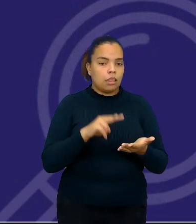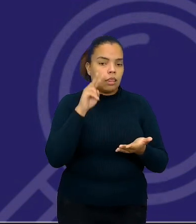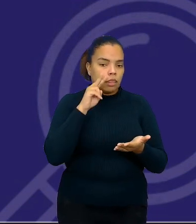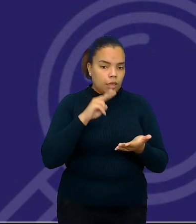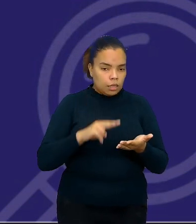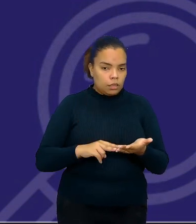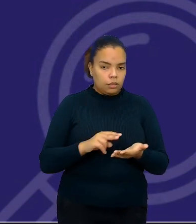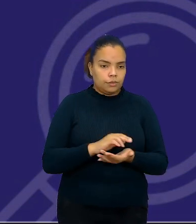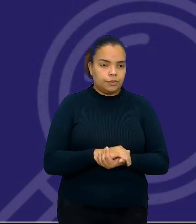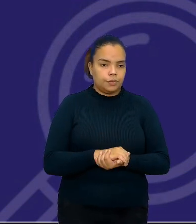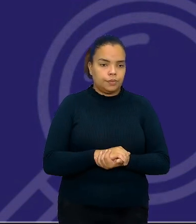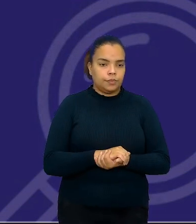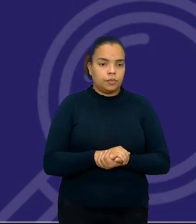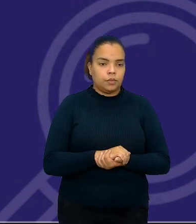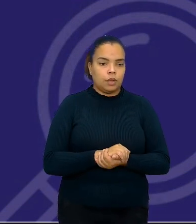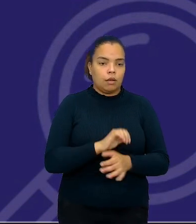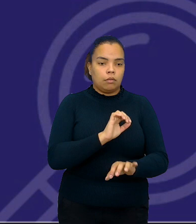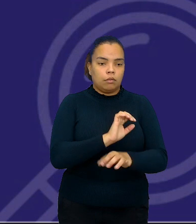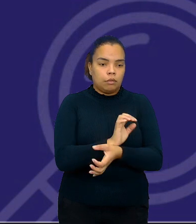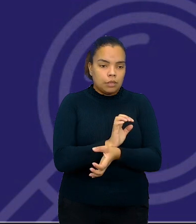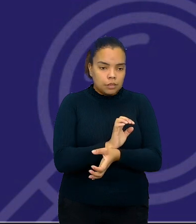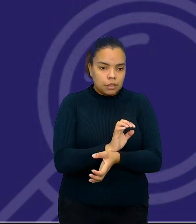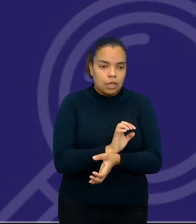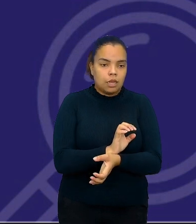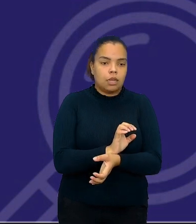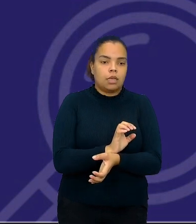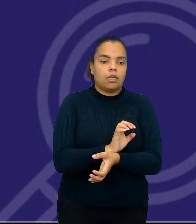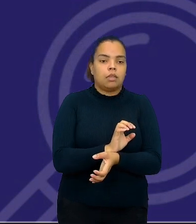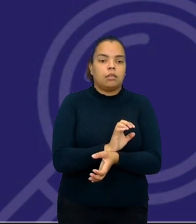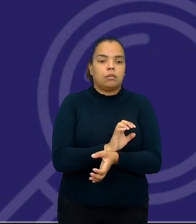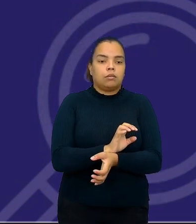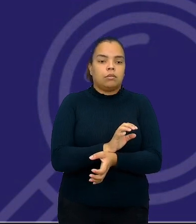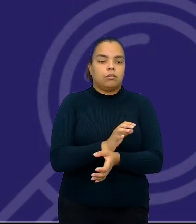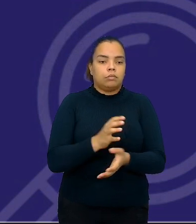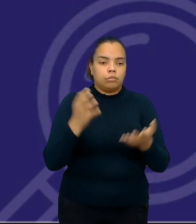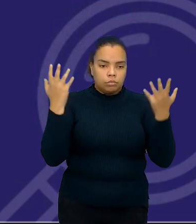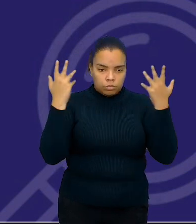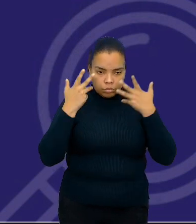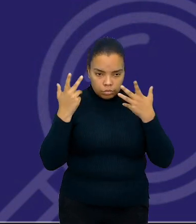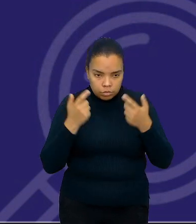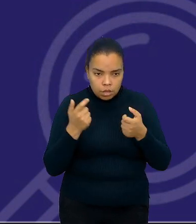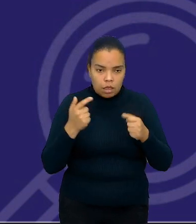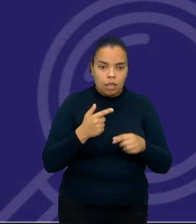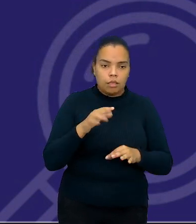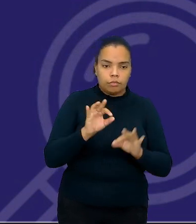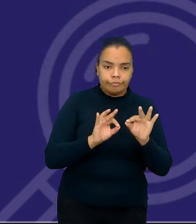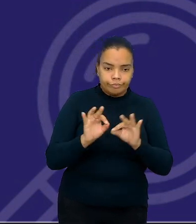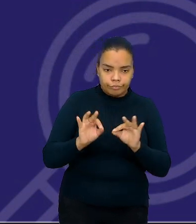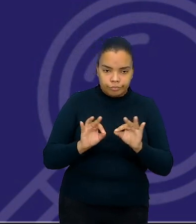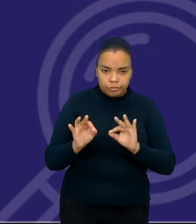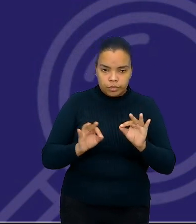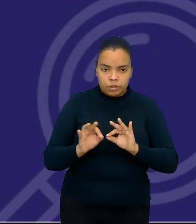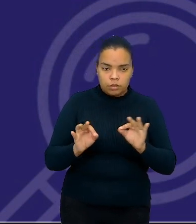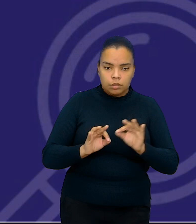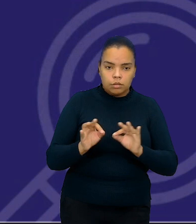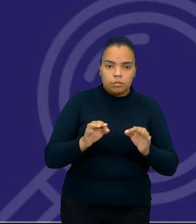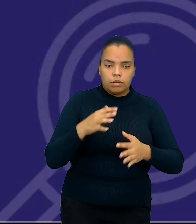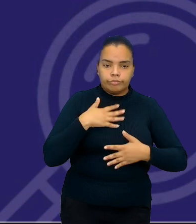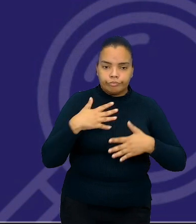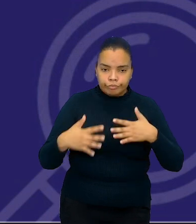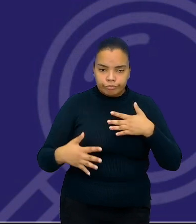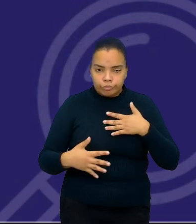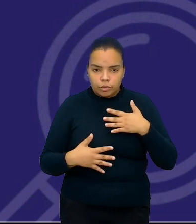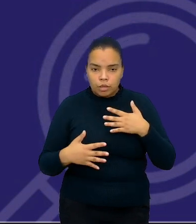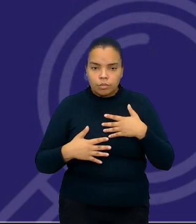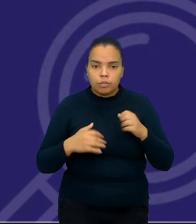seguir. O esqueleto dos vertebrados é formado por tecido cartilaginoso, podendo ocorrer deposição de carbonato